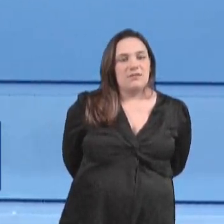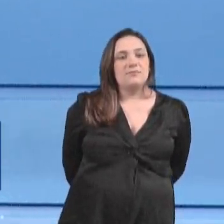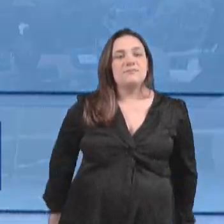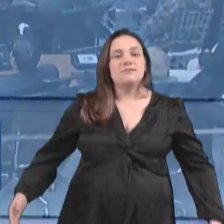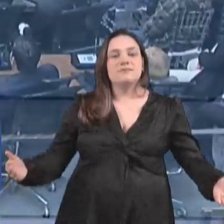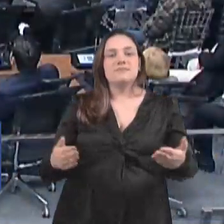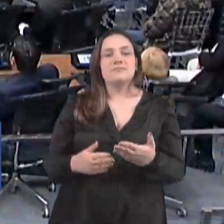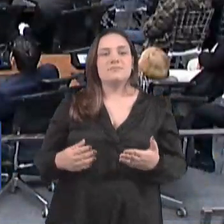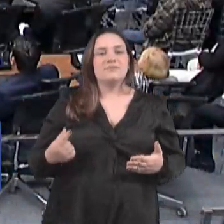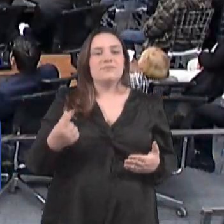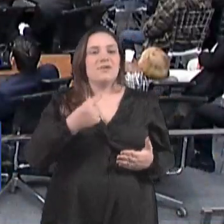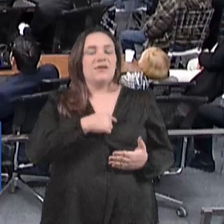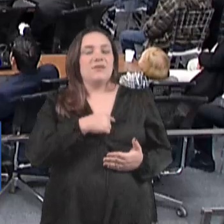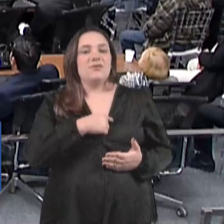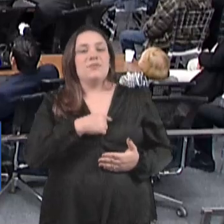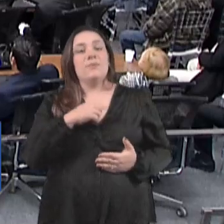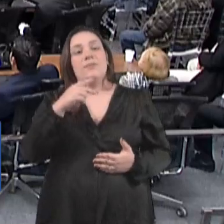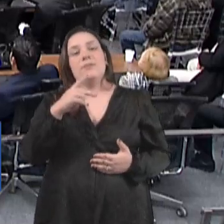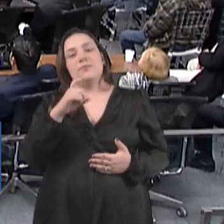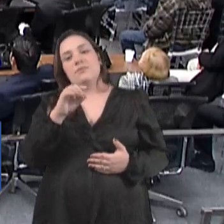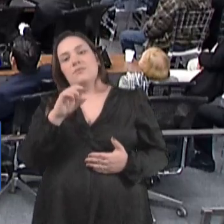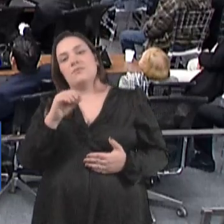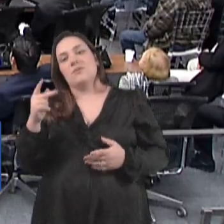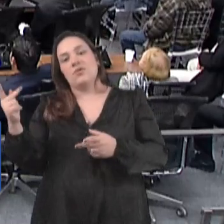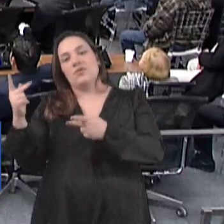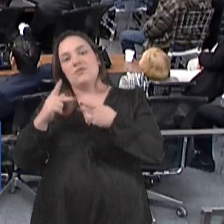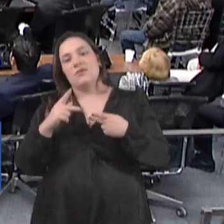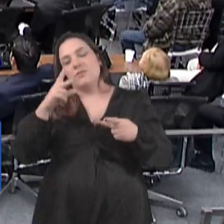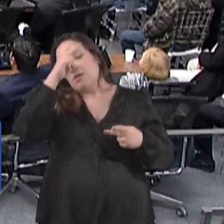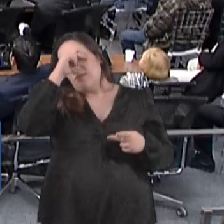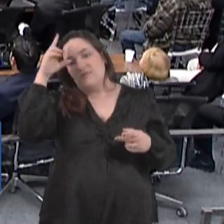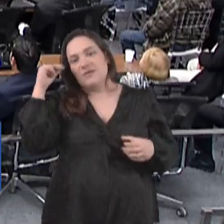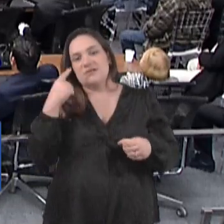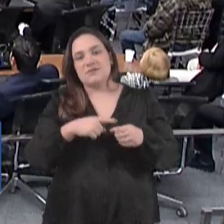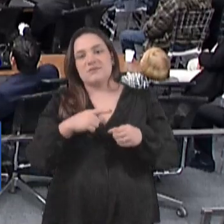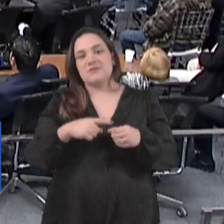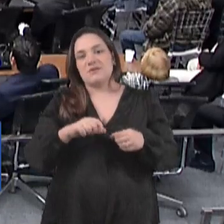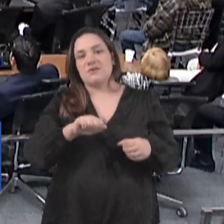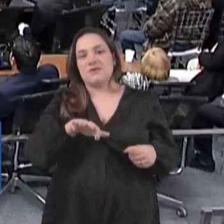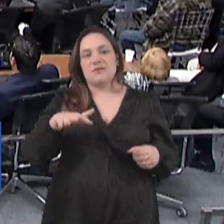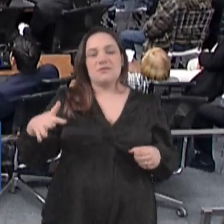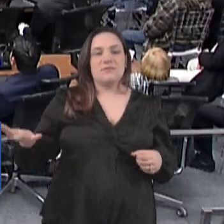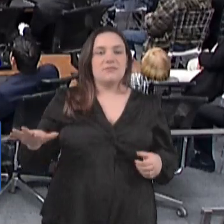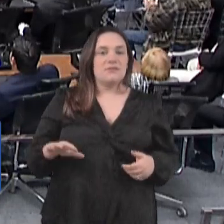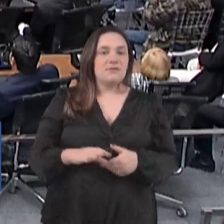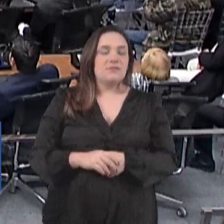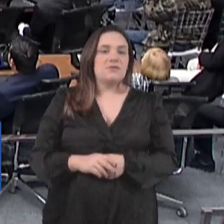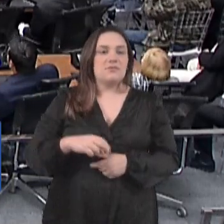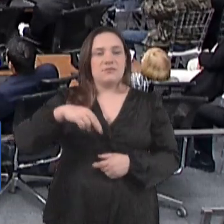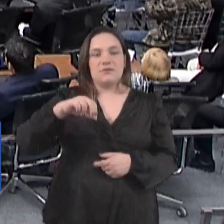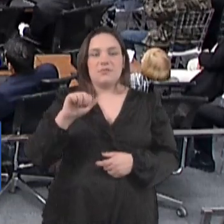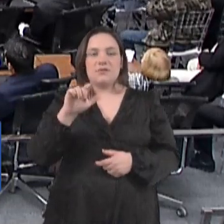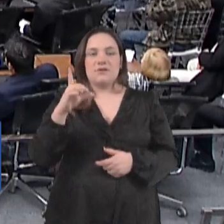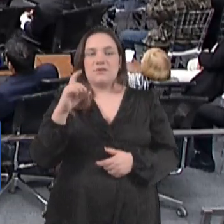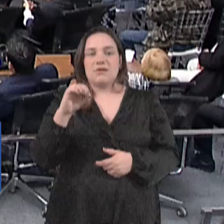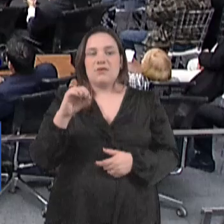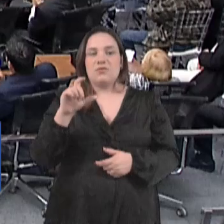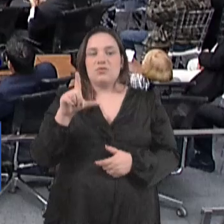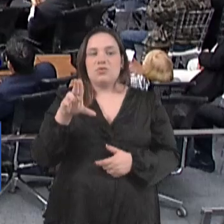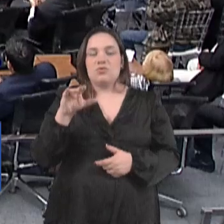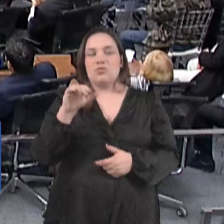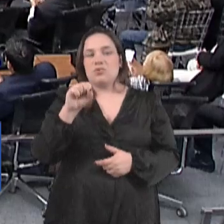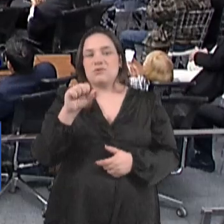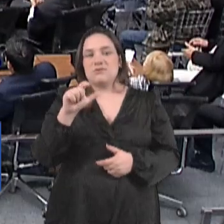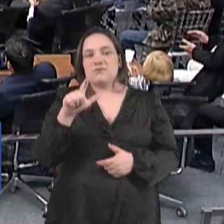Para receber a comenda Pedro José Rufino, convidamos o prefeito de Aquidauana, Mauro Luiz